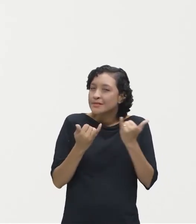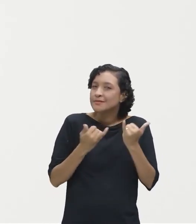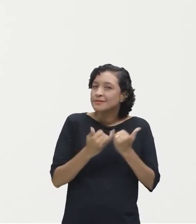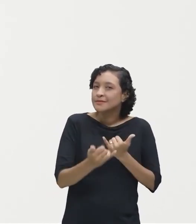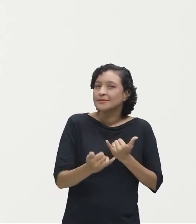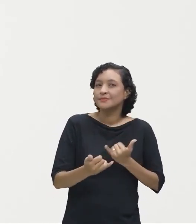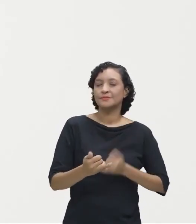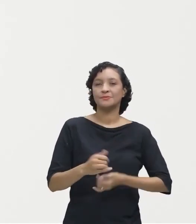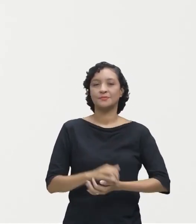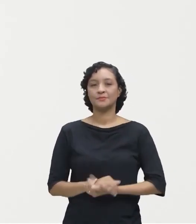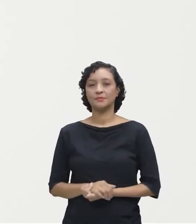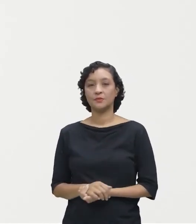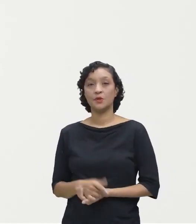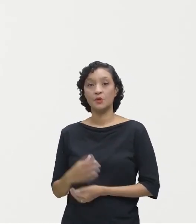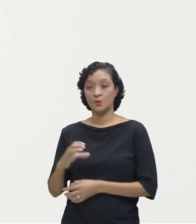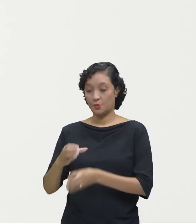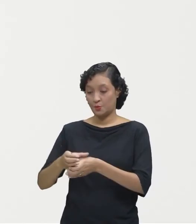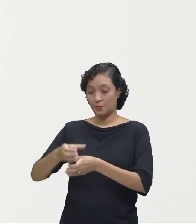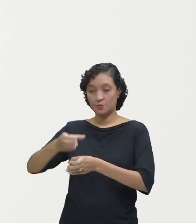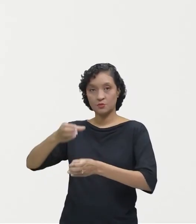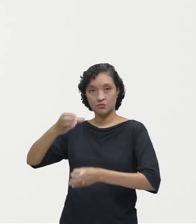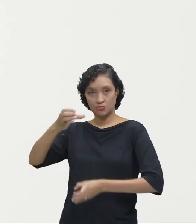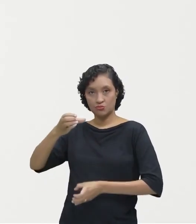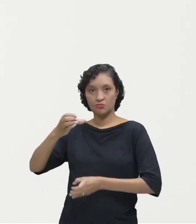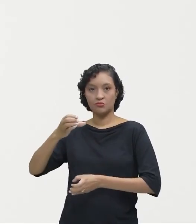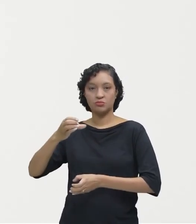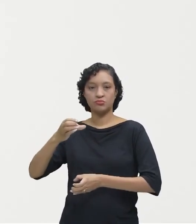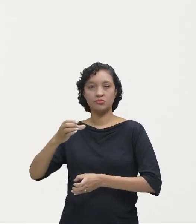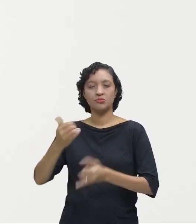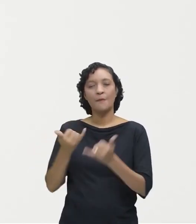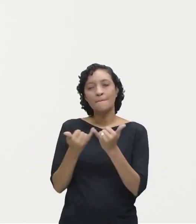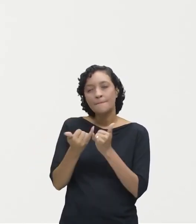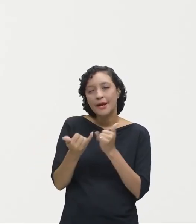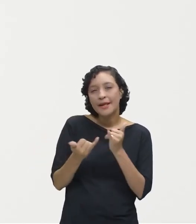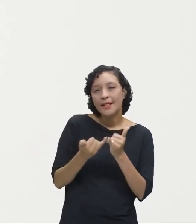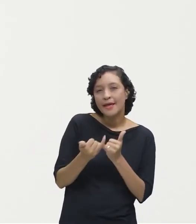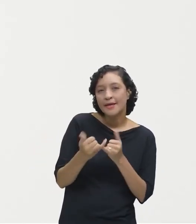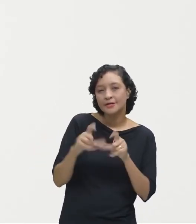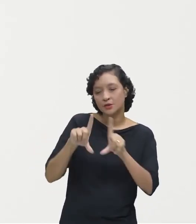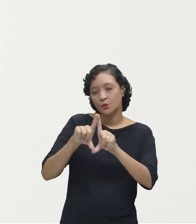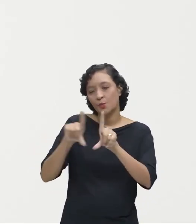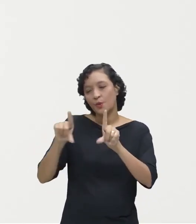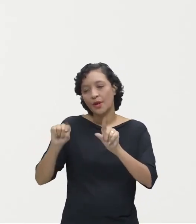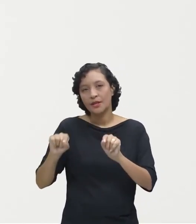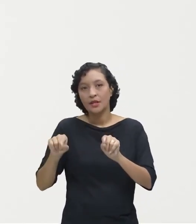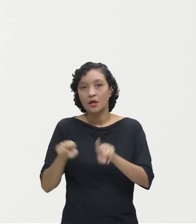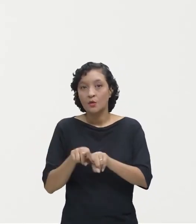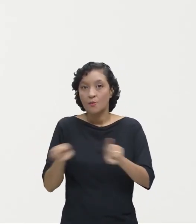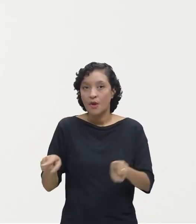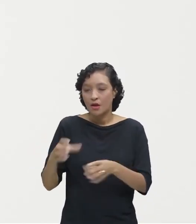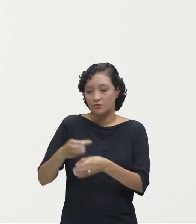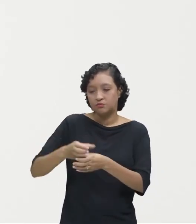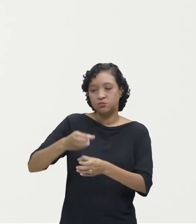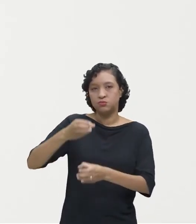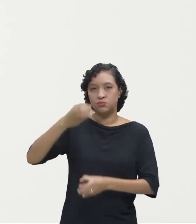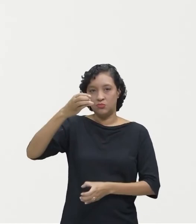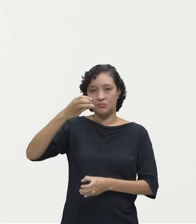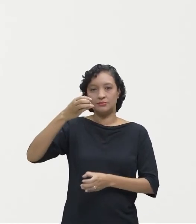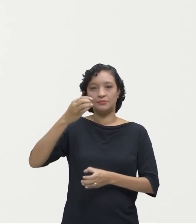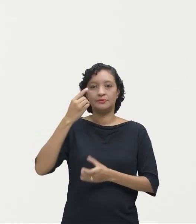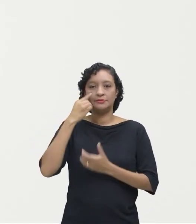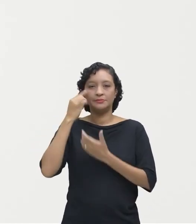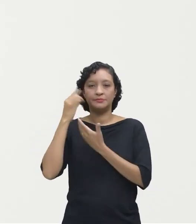parecidas. E o cilindro, ele parece um retângulo, só que ele é compridinho, ó.